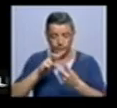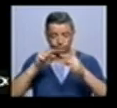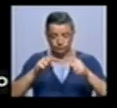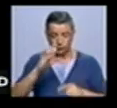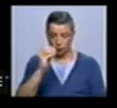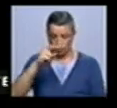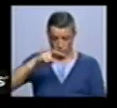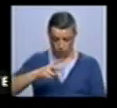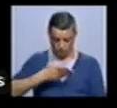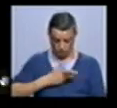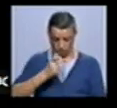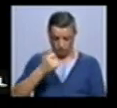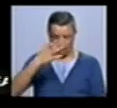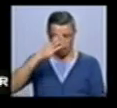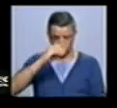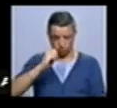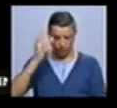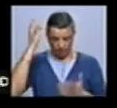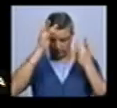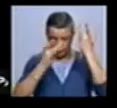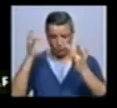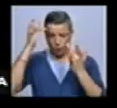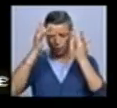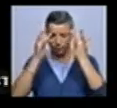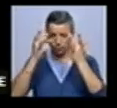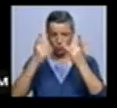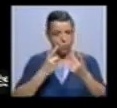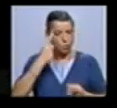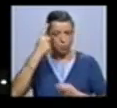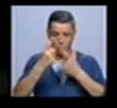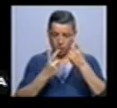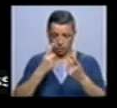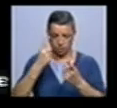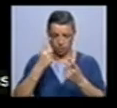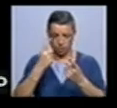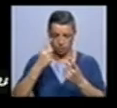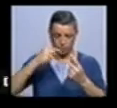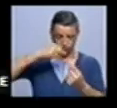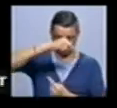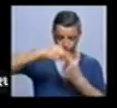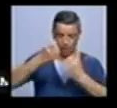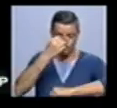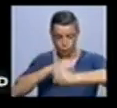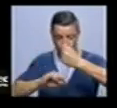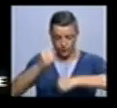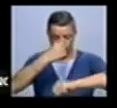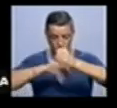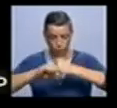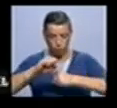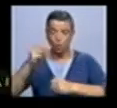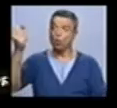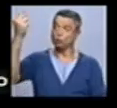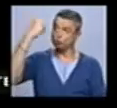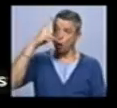razão simples. Diz-nos a teoria que qualquer corpo fluido em rotação, como é o caso do Sol, como é o caso do nosso próprio